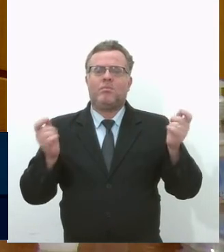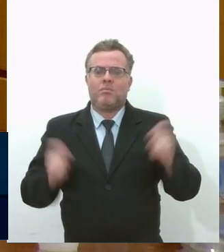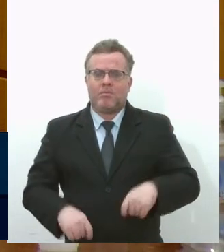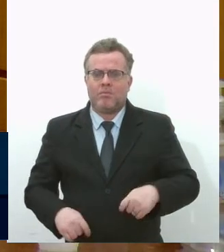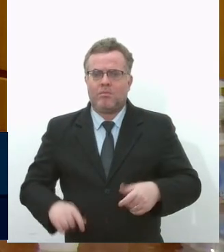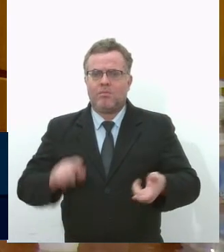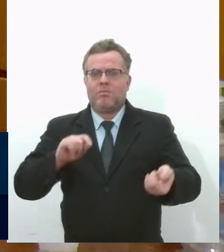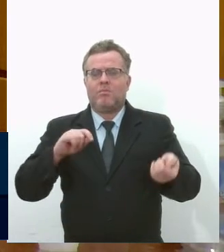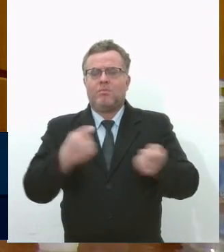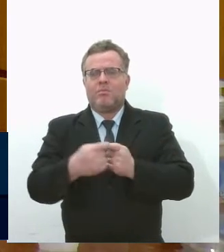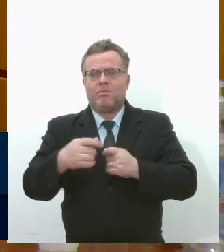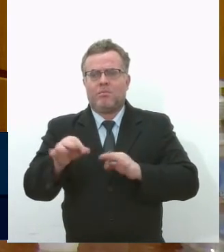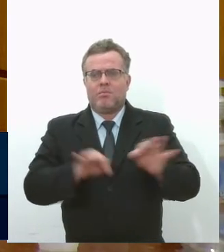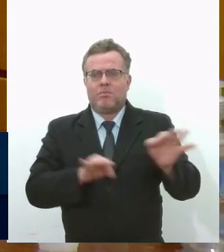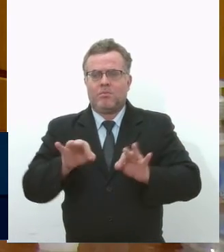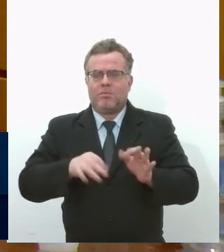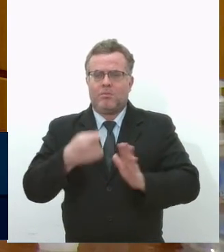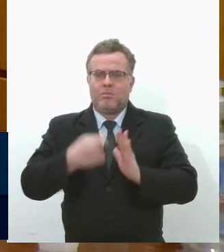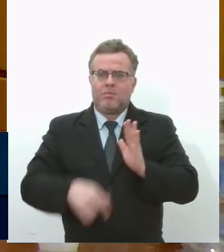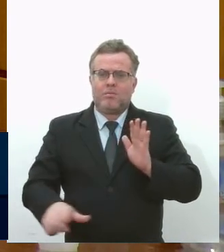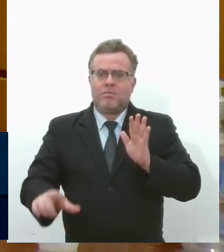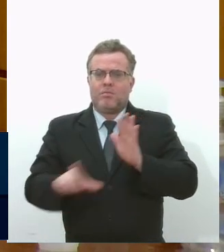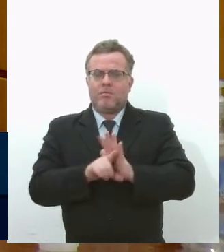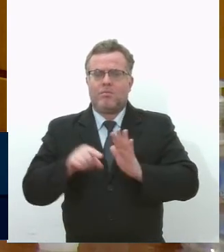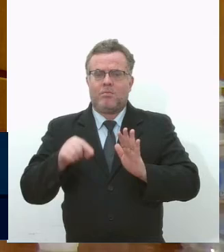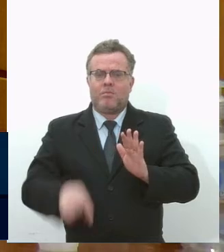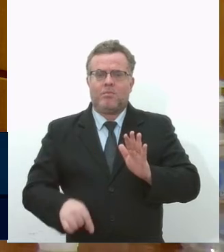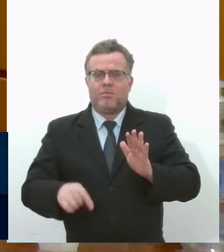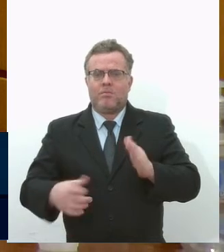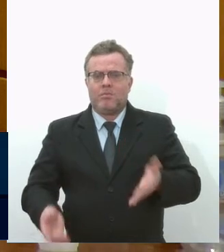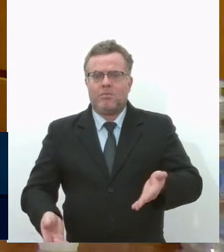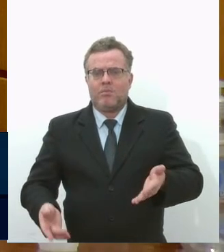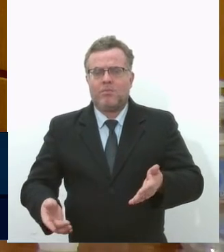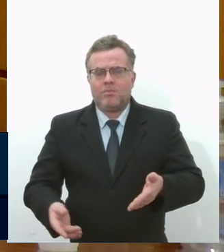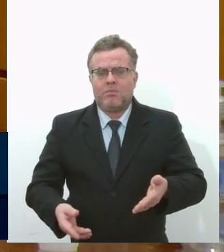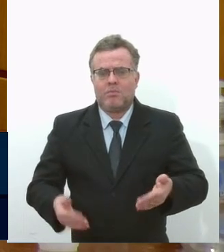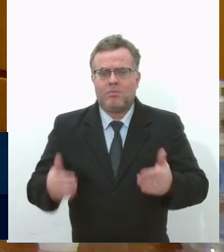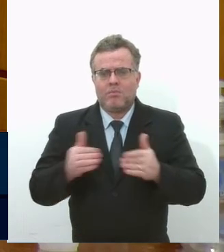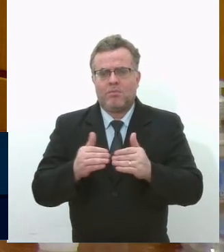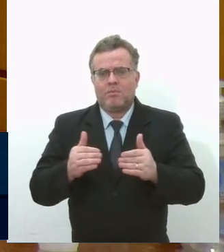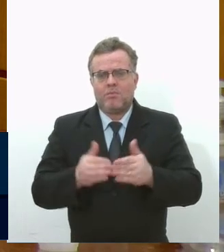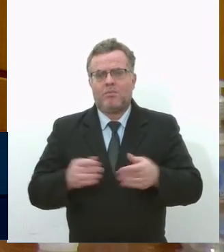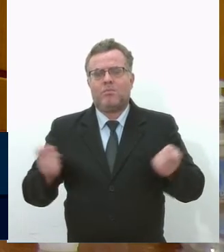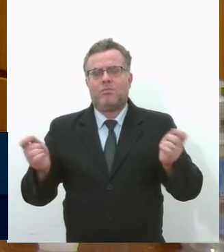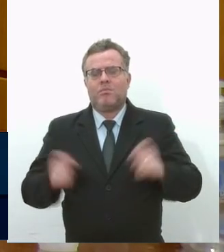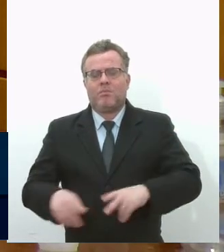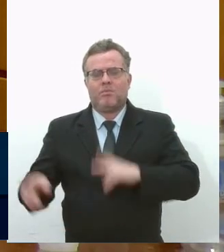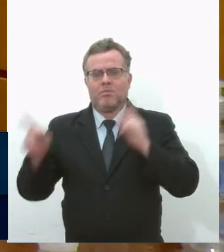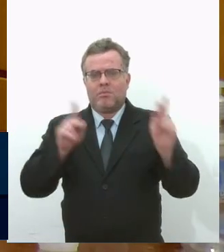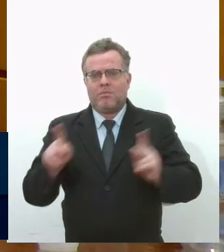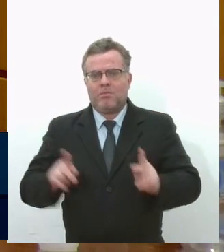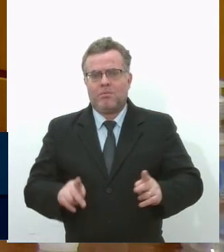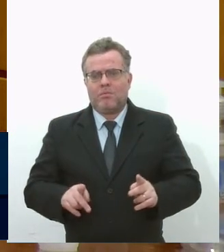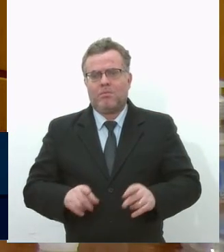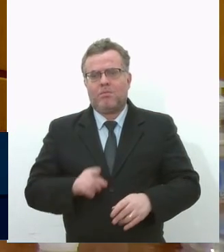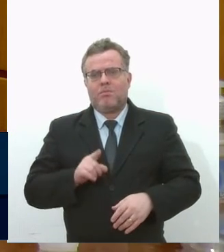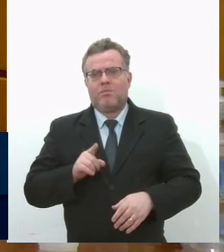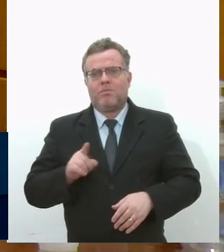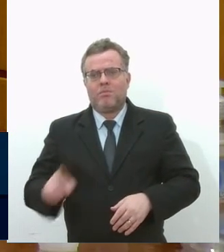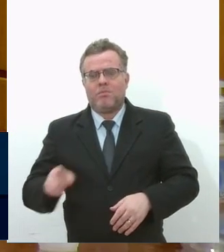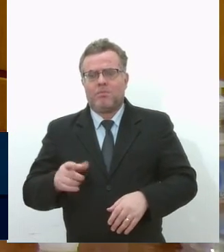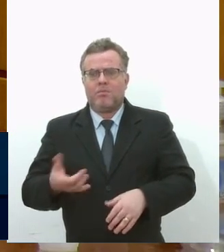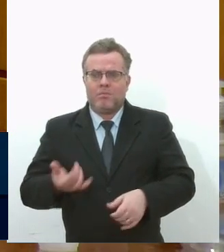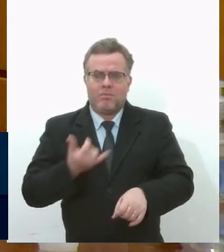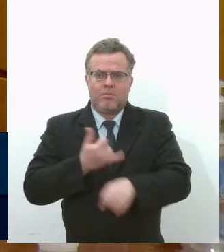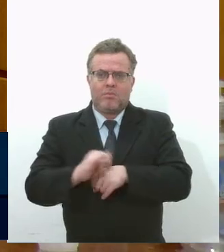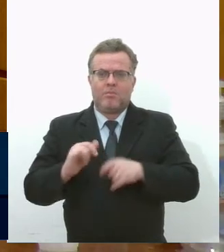legislação estadual à legislação federal e acabemos com esse voto de Minerva, que tem sido, ao